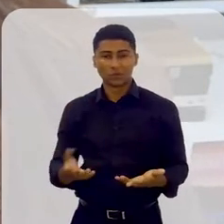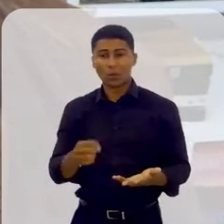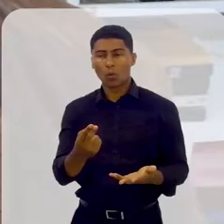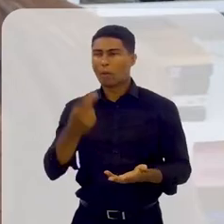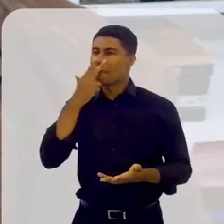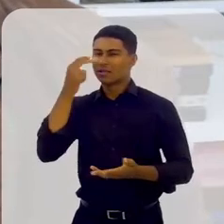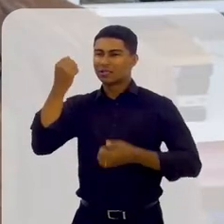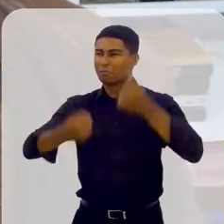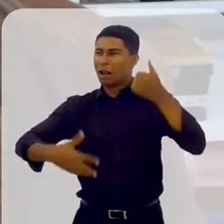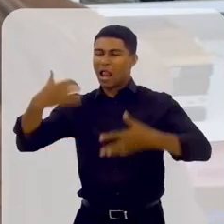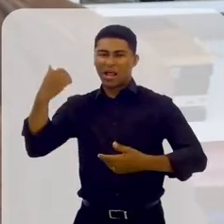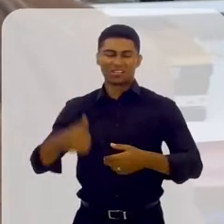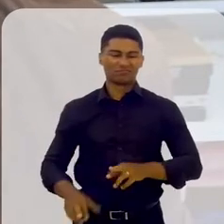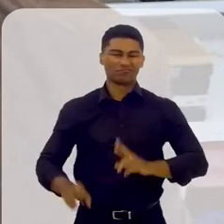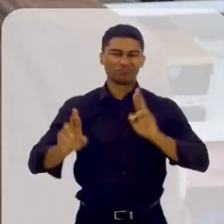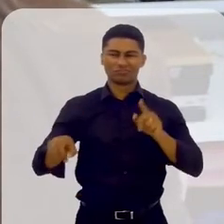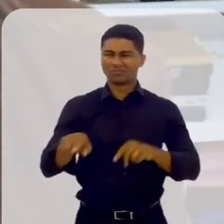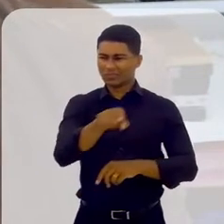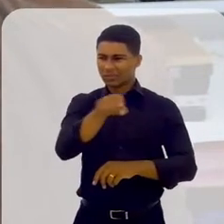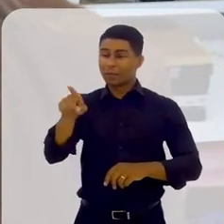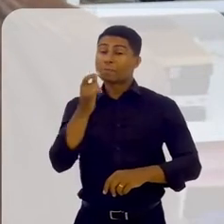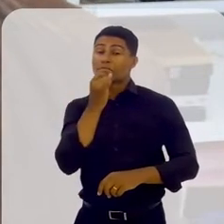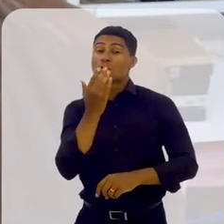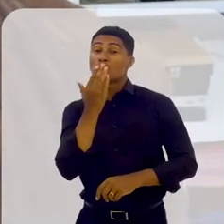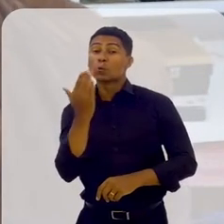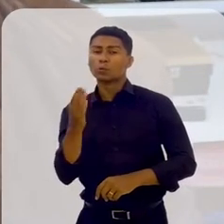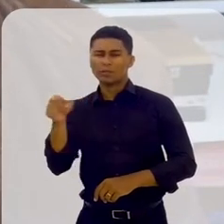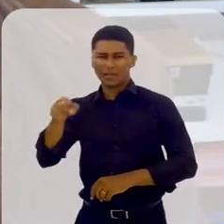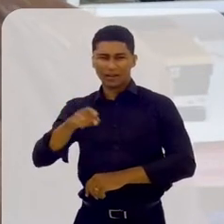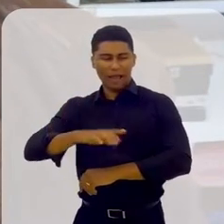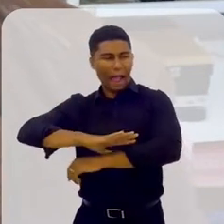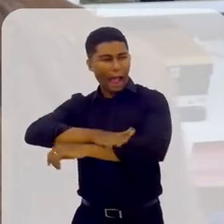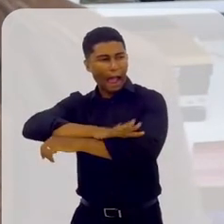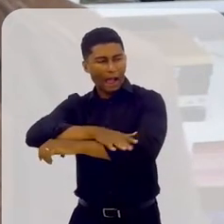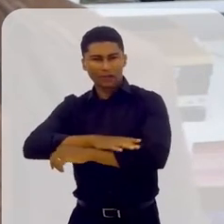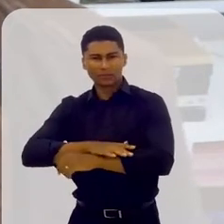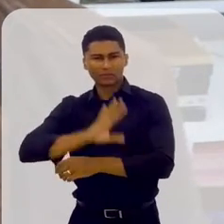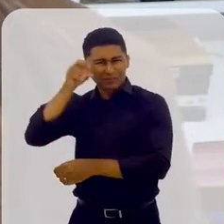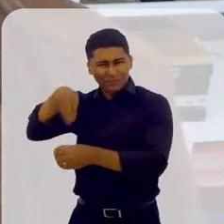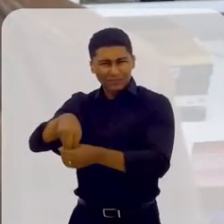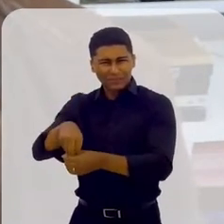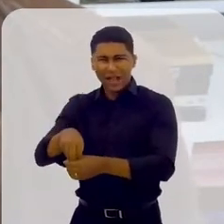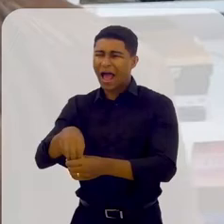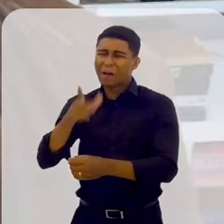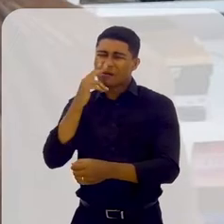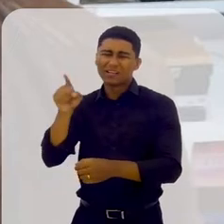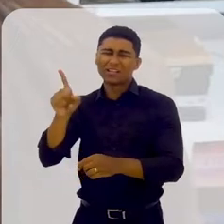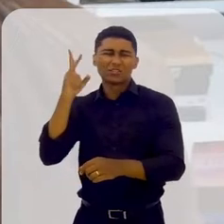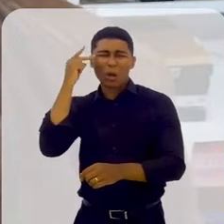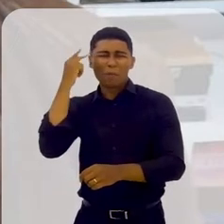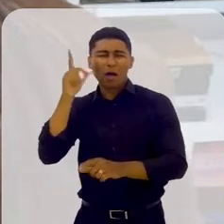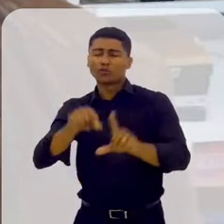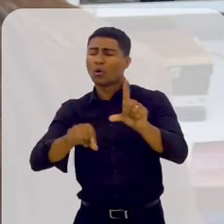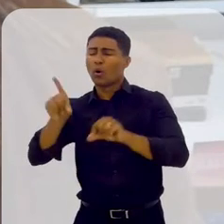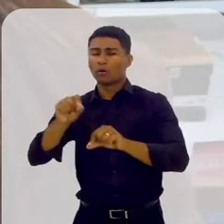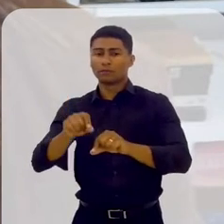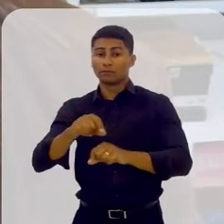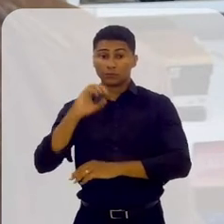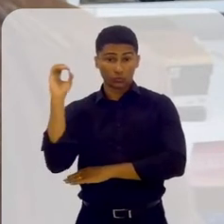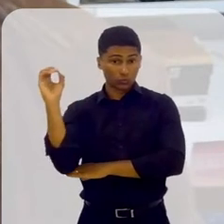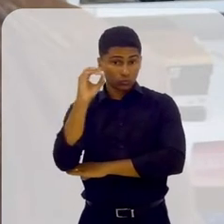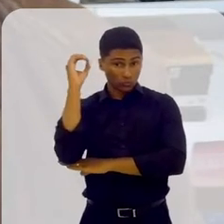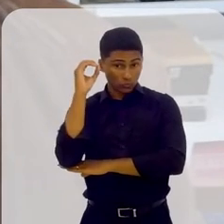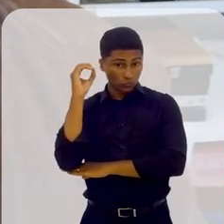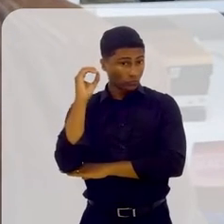de explicar. Um clube que praticava o racismo, não, eles fazem seleção, coisas desse tipo. No Sul, não. Era